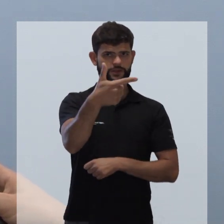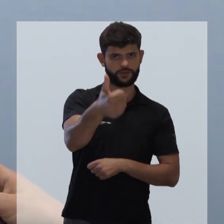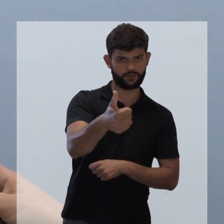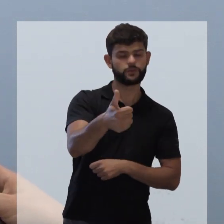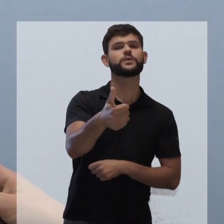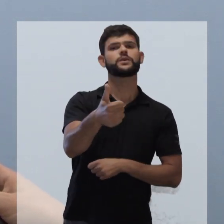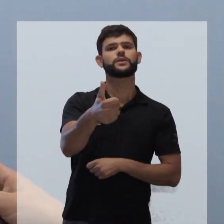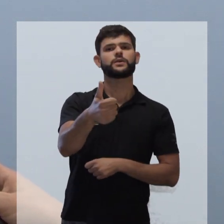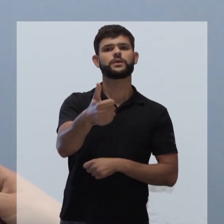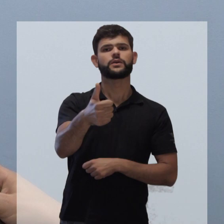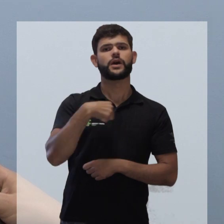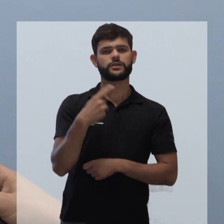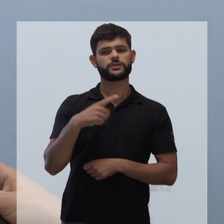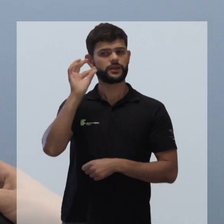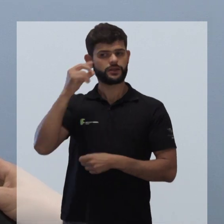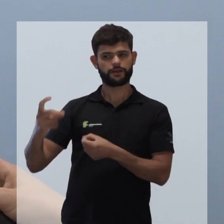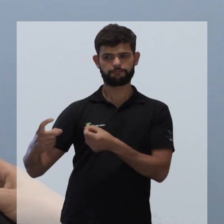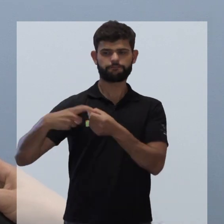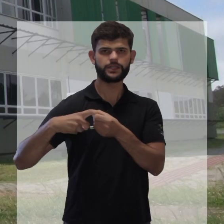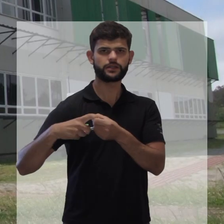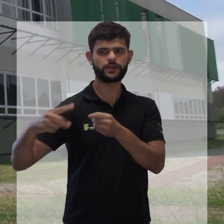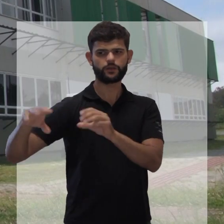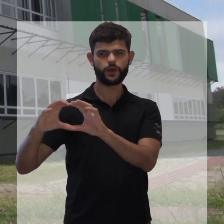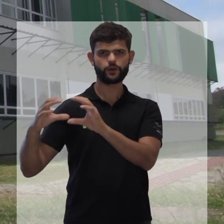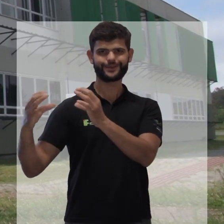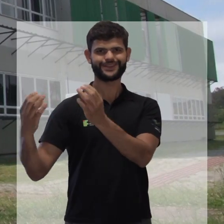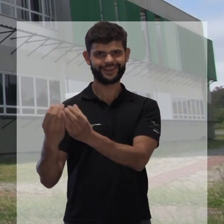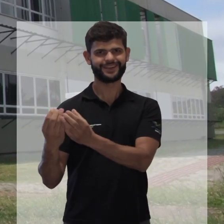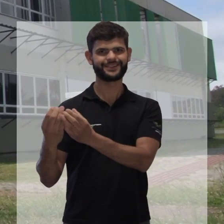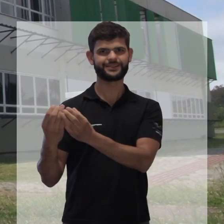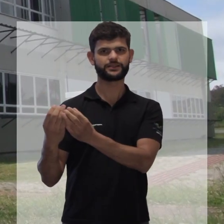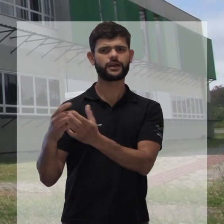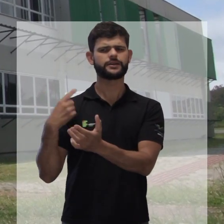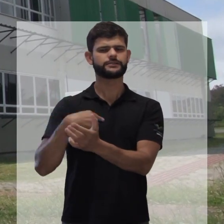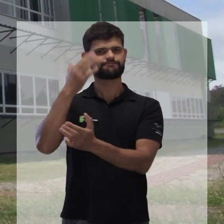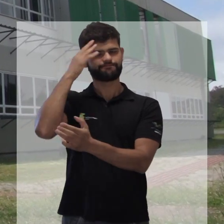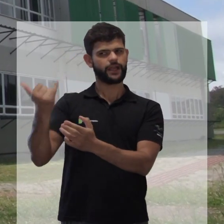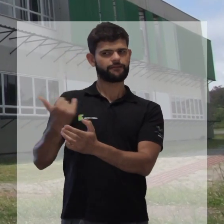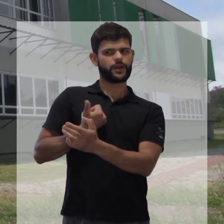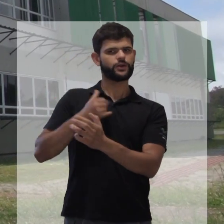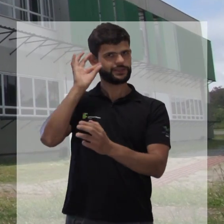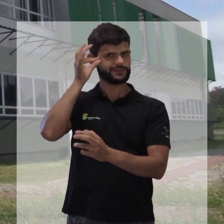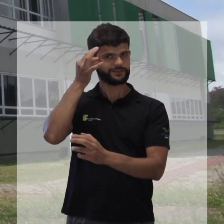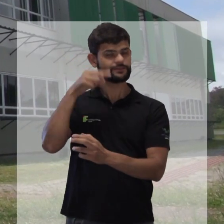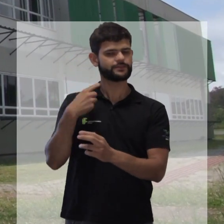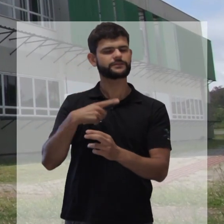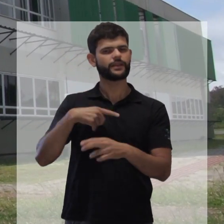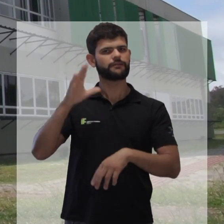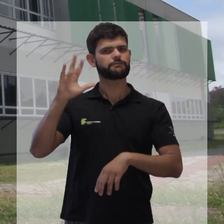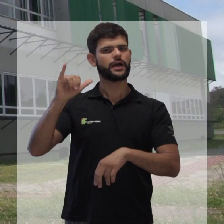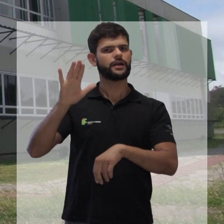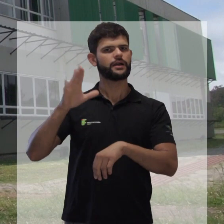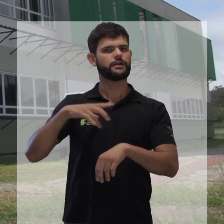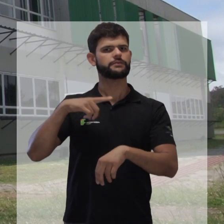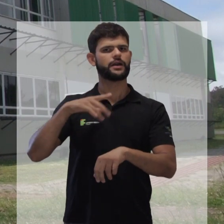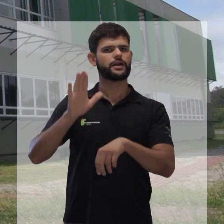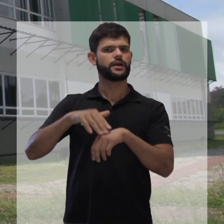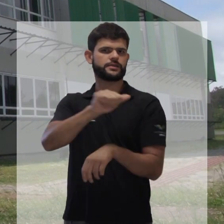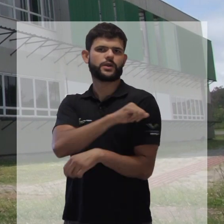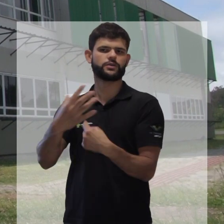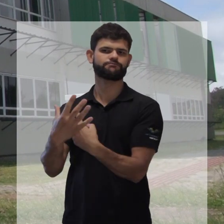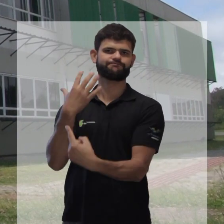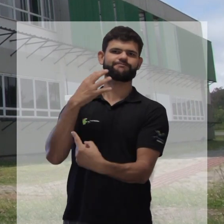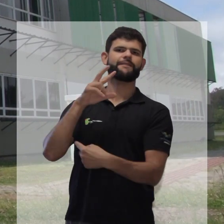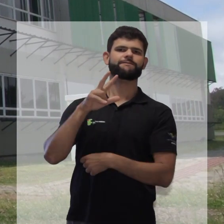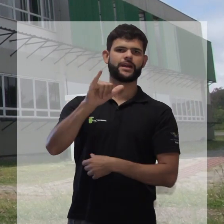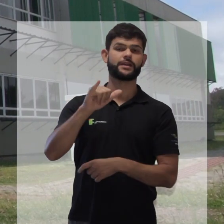2021, nós já temos a parceria com a comunidade a saber que nós vamos ter muito mais